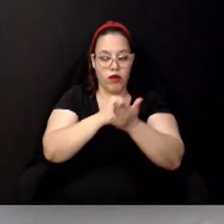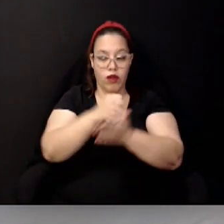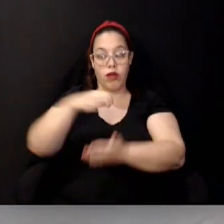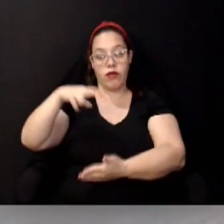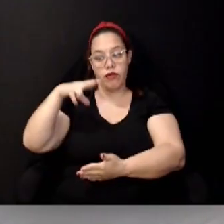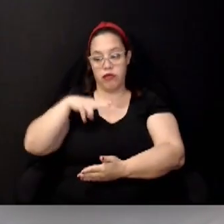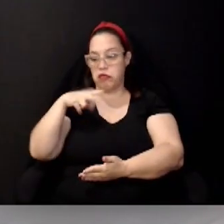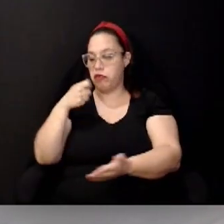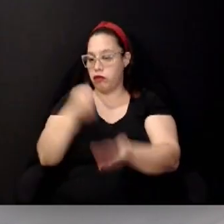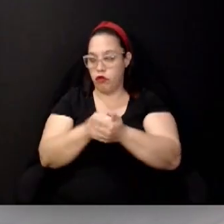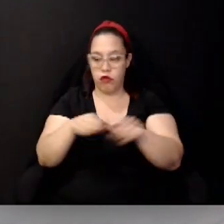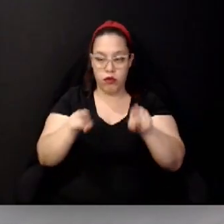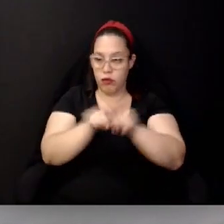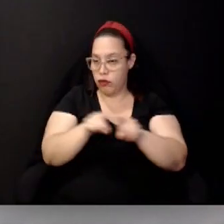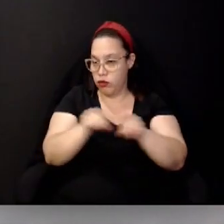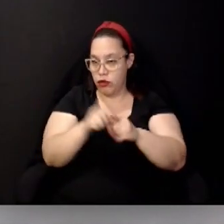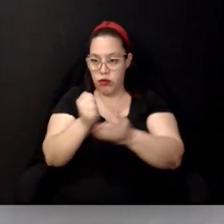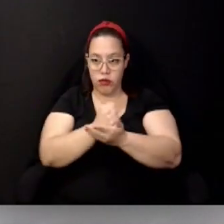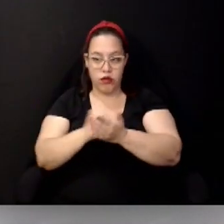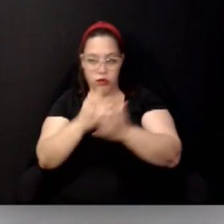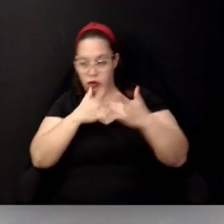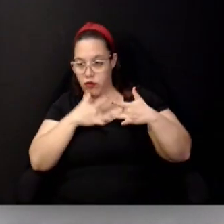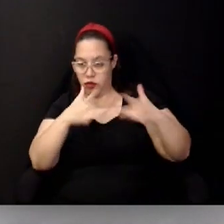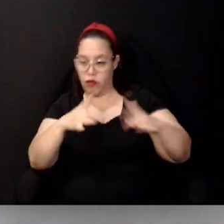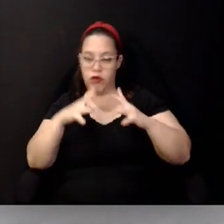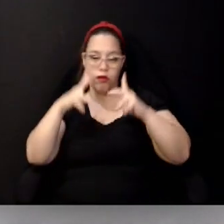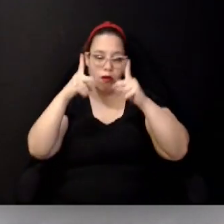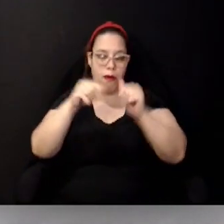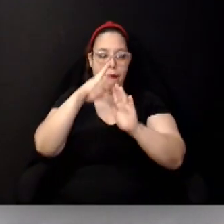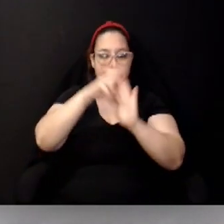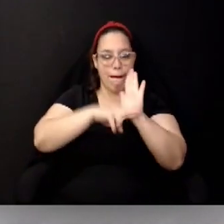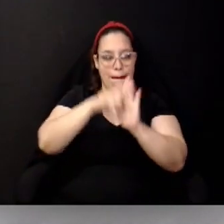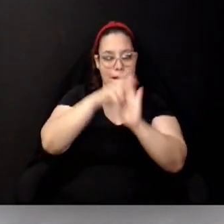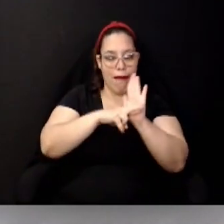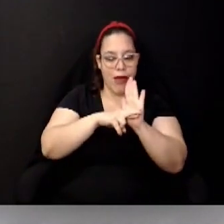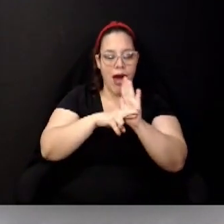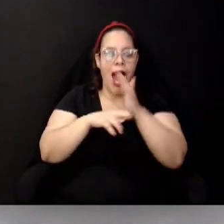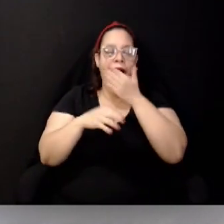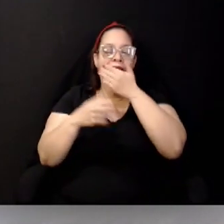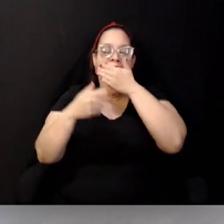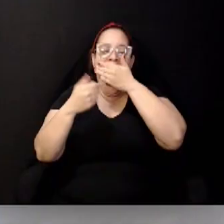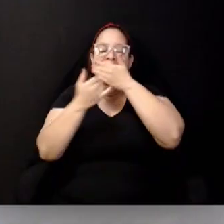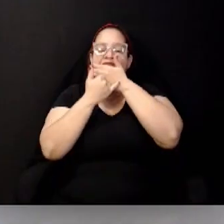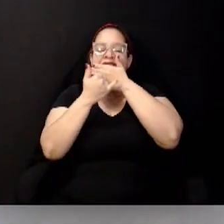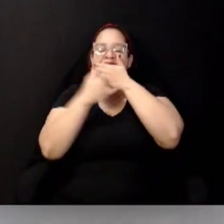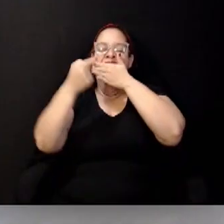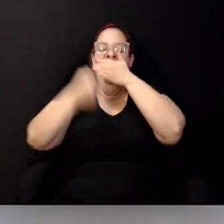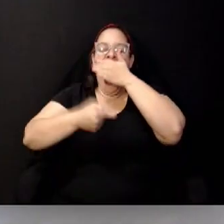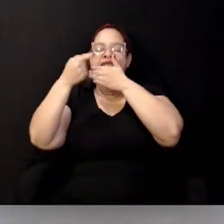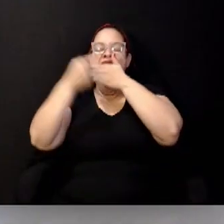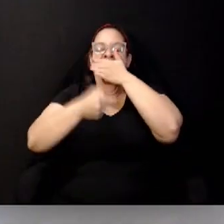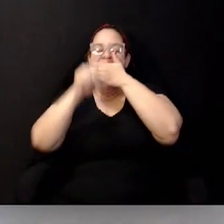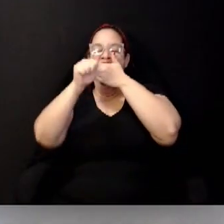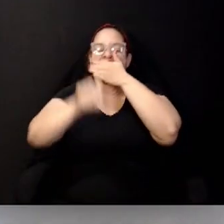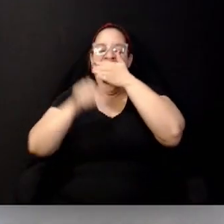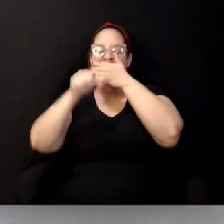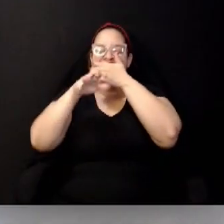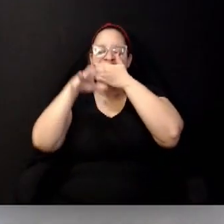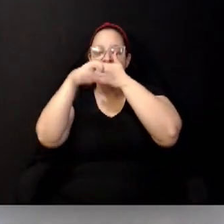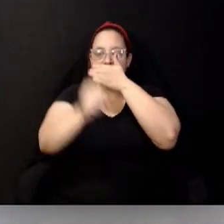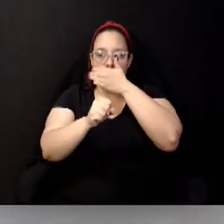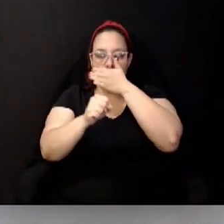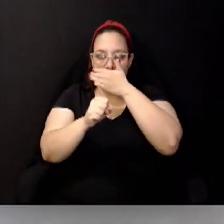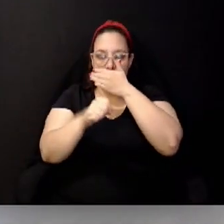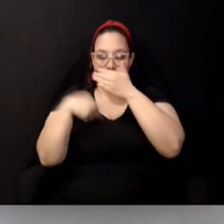também para a farmácia solidária. Todas essas regras, nós debatemos, inclusive, fizemos um substitutivo total, que é o que nós vamos